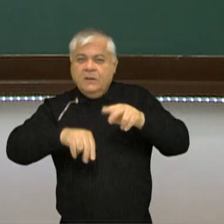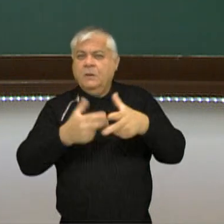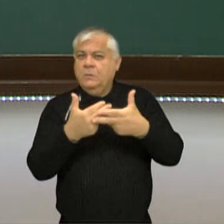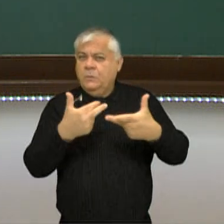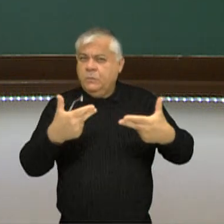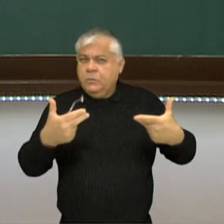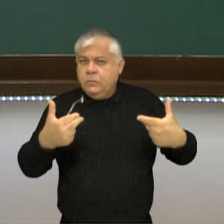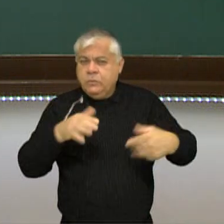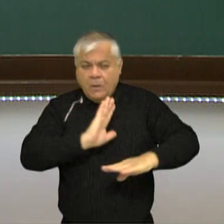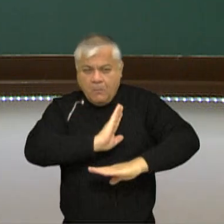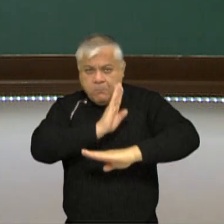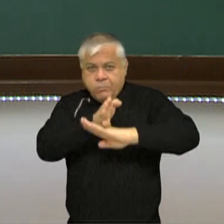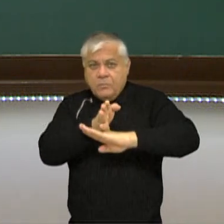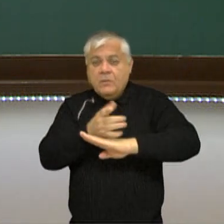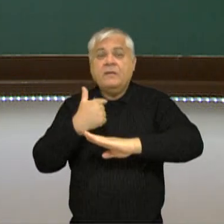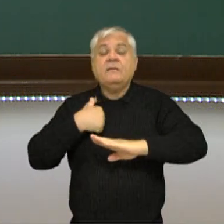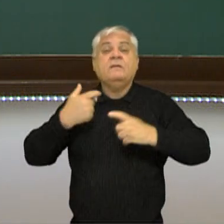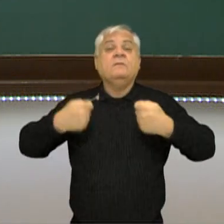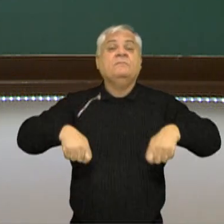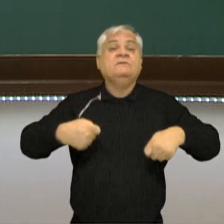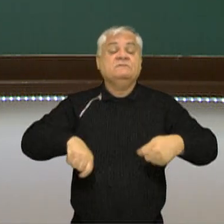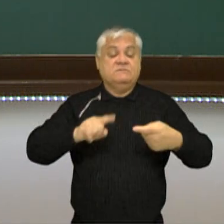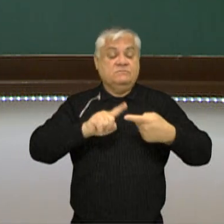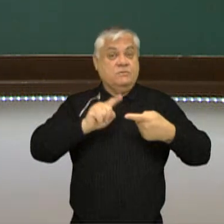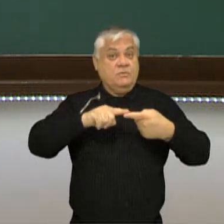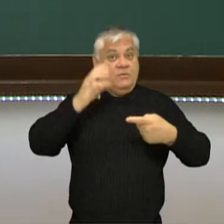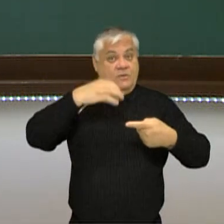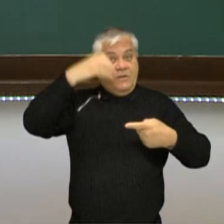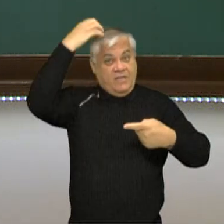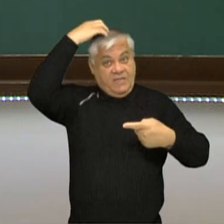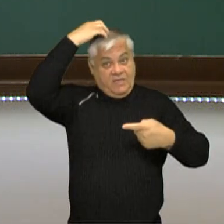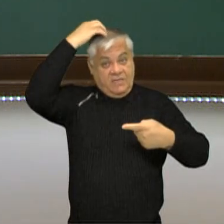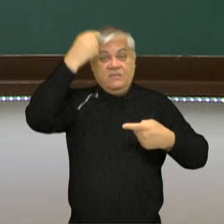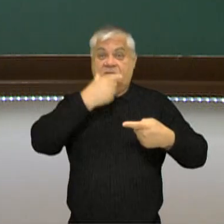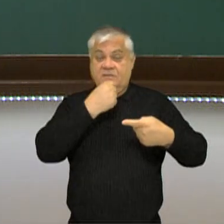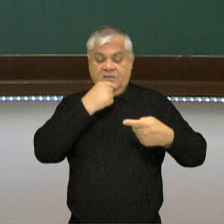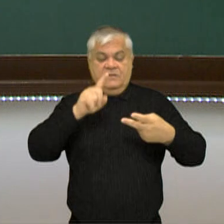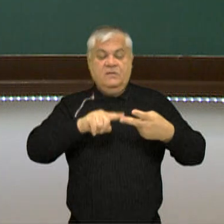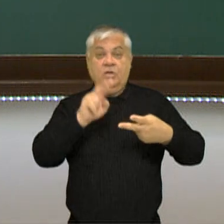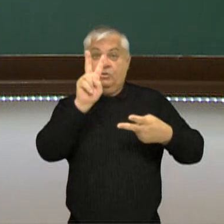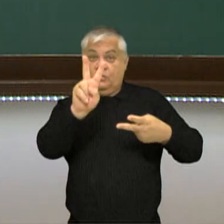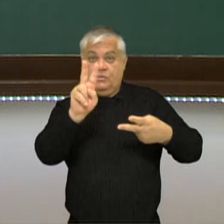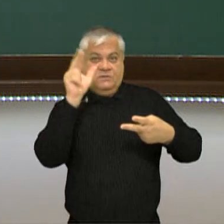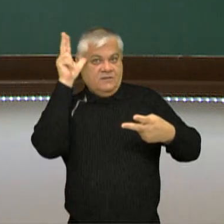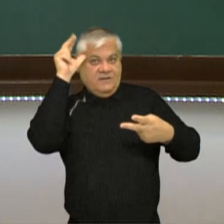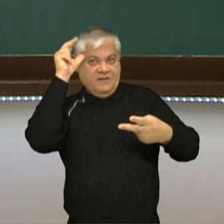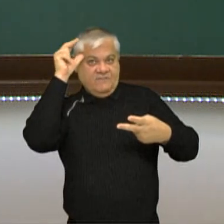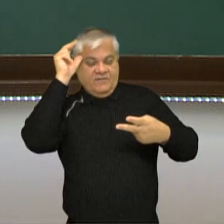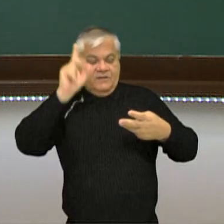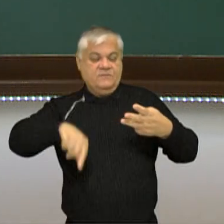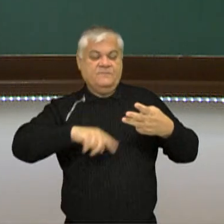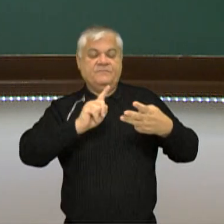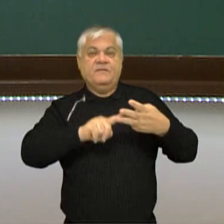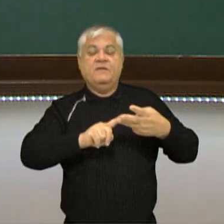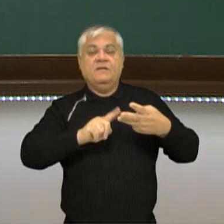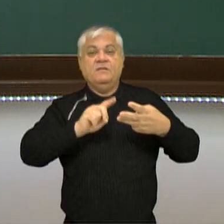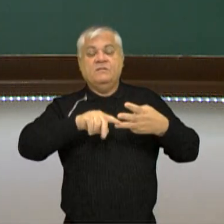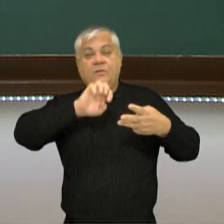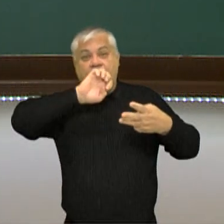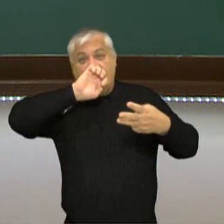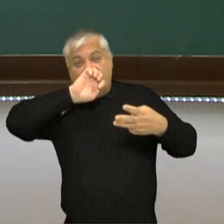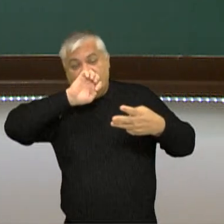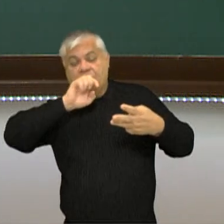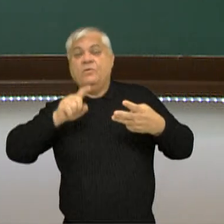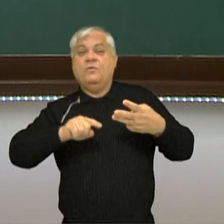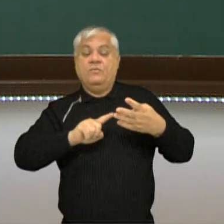para checkmate, eu preciso o quê? O rei e 2 cavalos, o rei e 2 bispos,